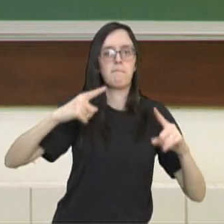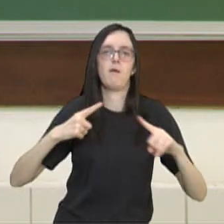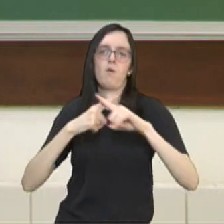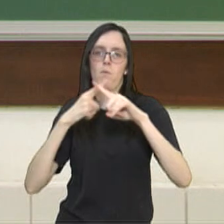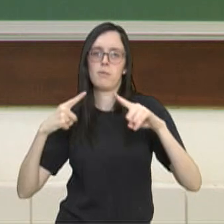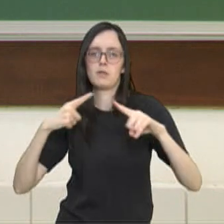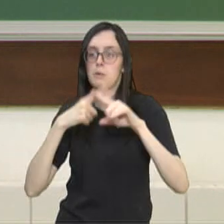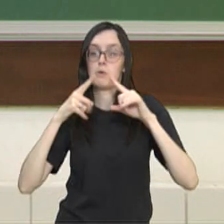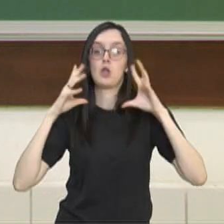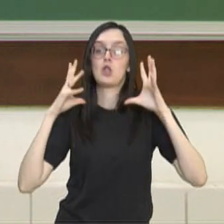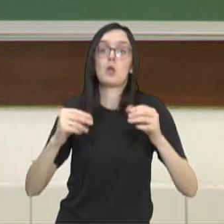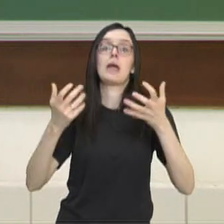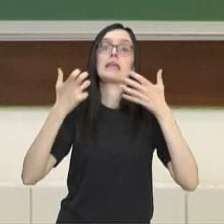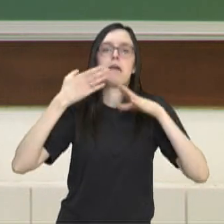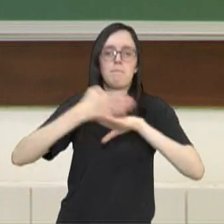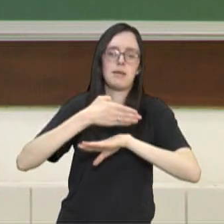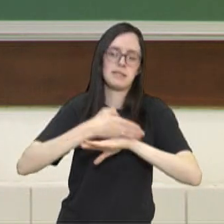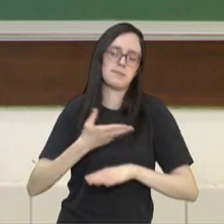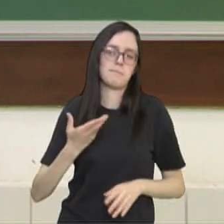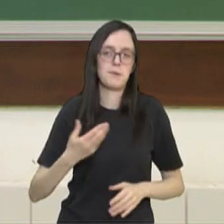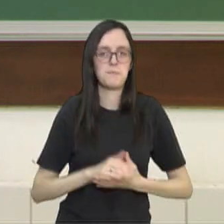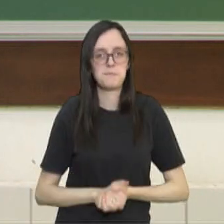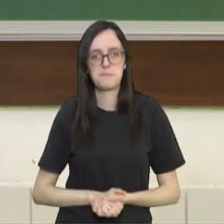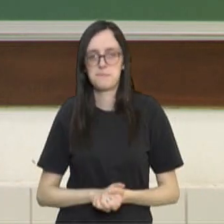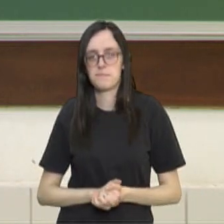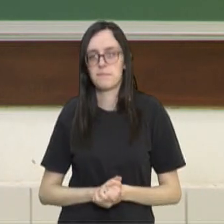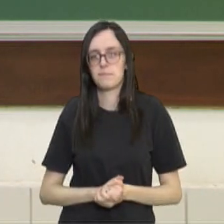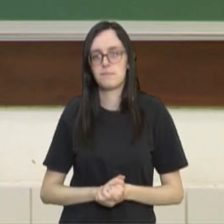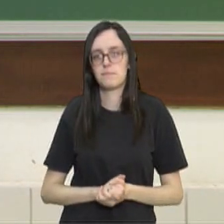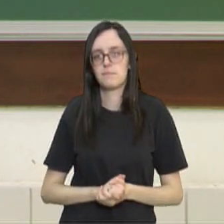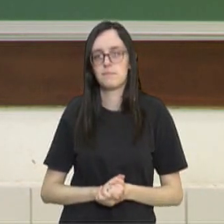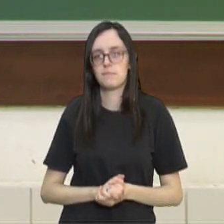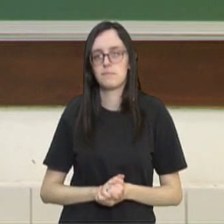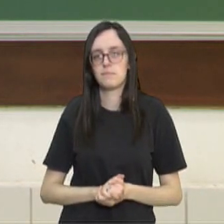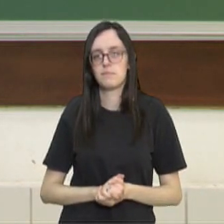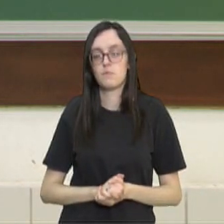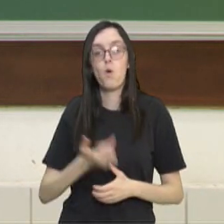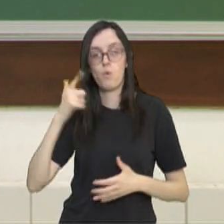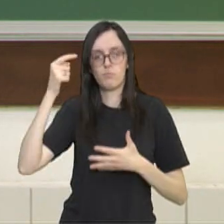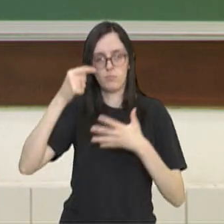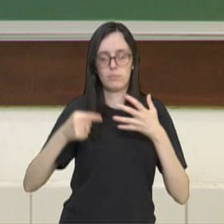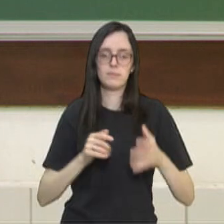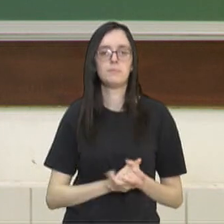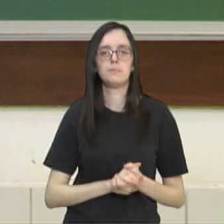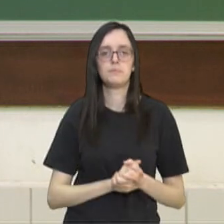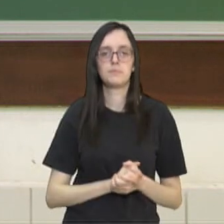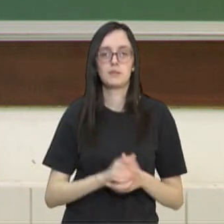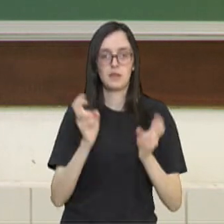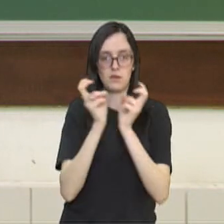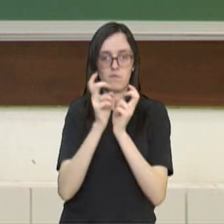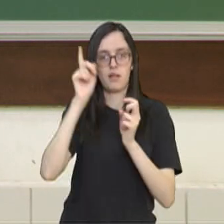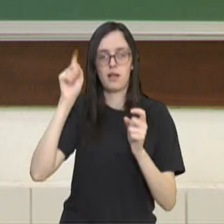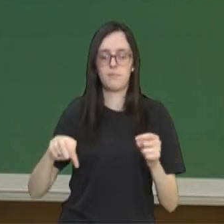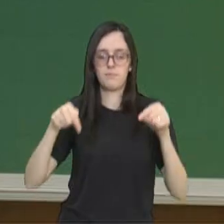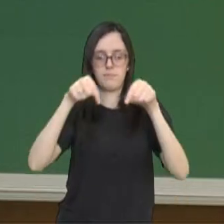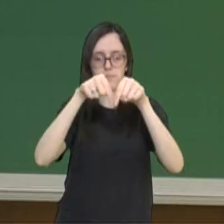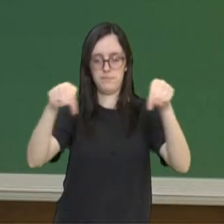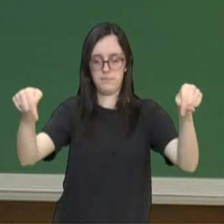futsal? Que as equipes de futsal são formadas por 5 jogadores, sendo um goleiro e 7 jogadores no máximo